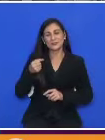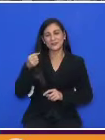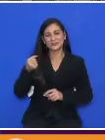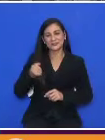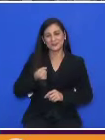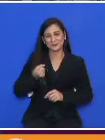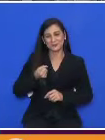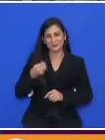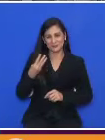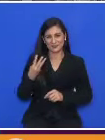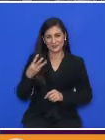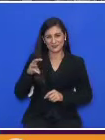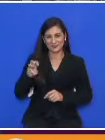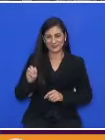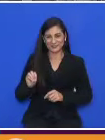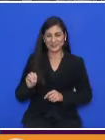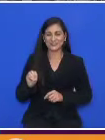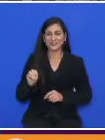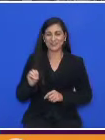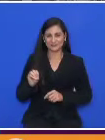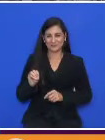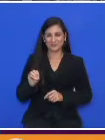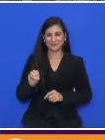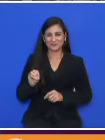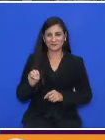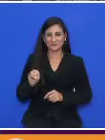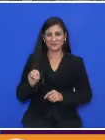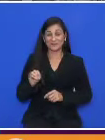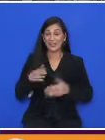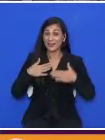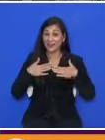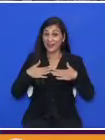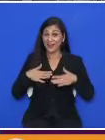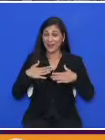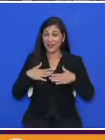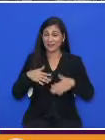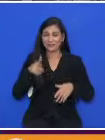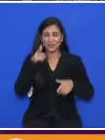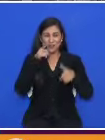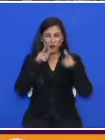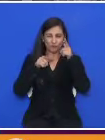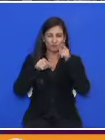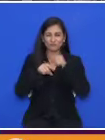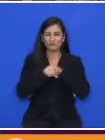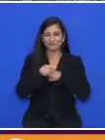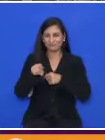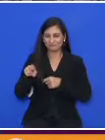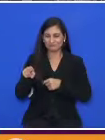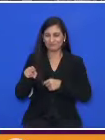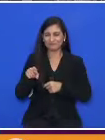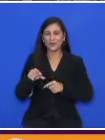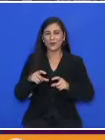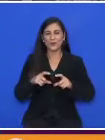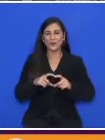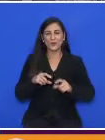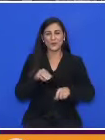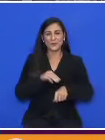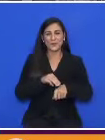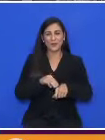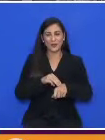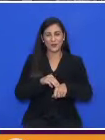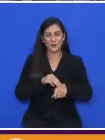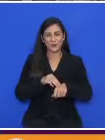30. Branca, 30. Calma, você ainda tem chances. Bola